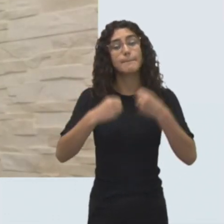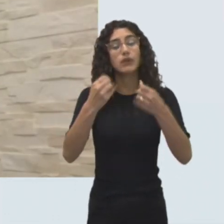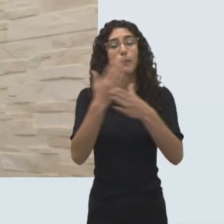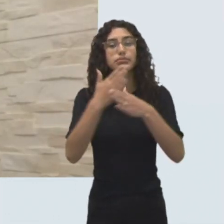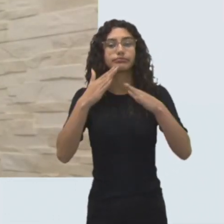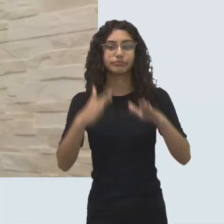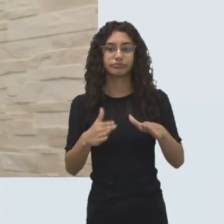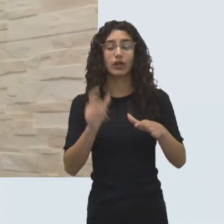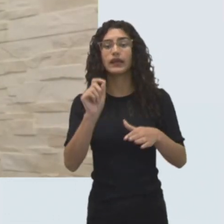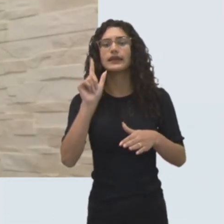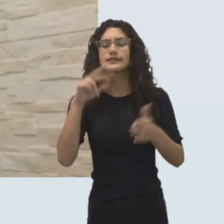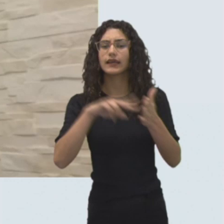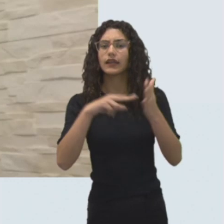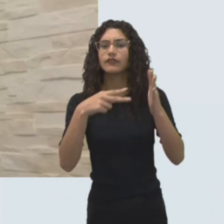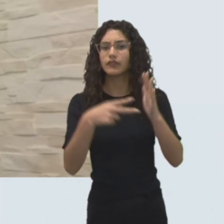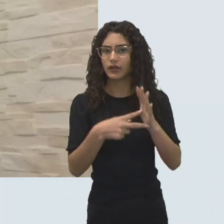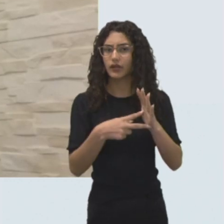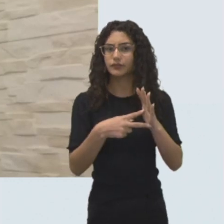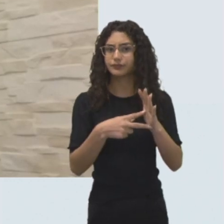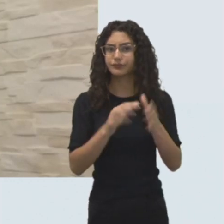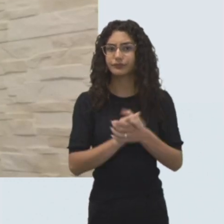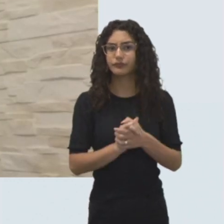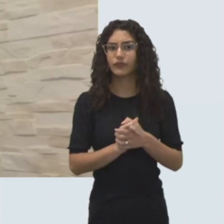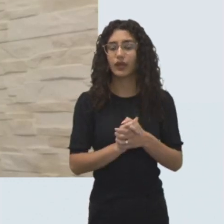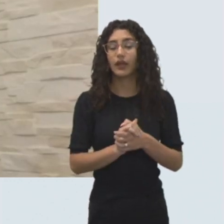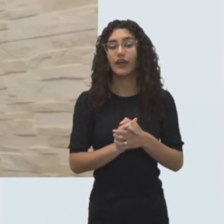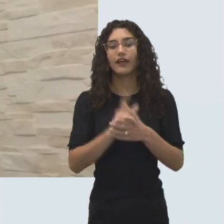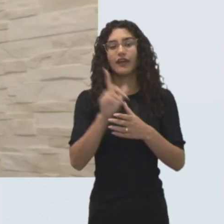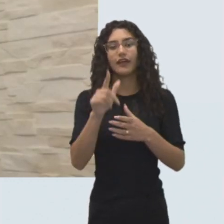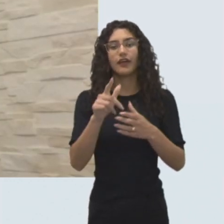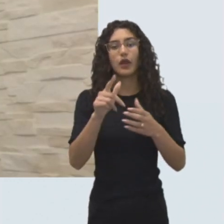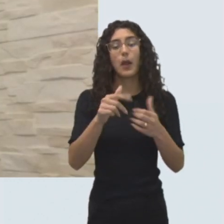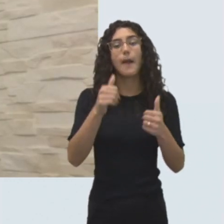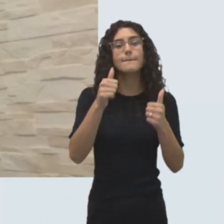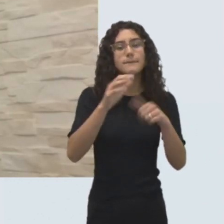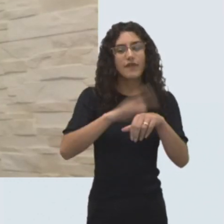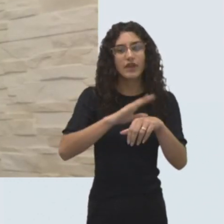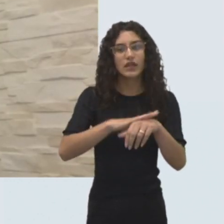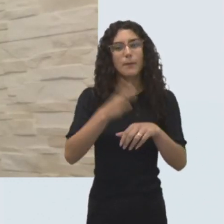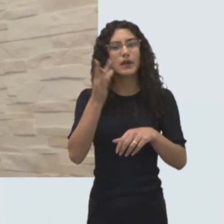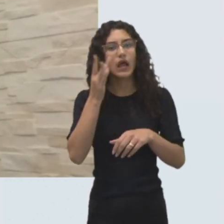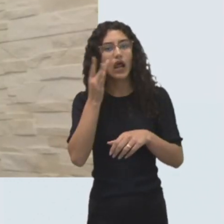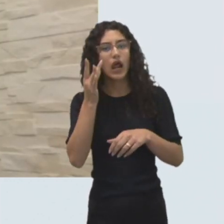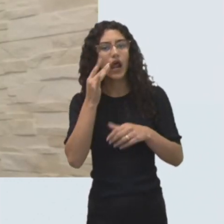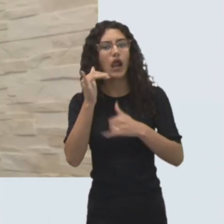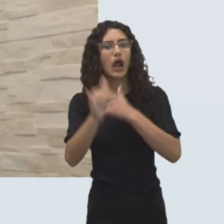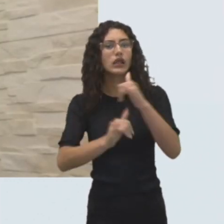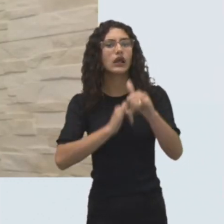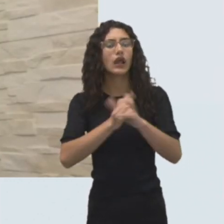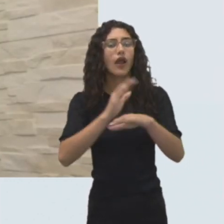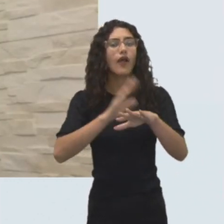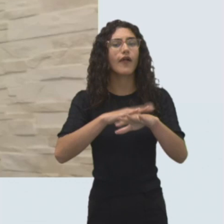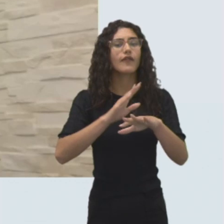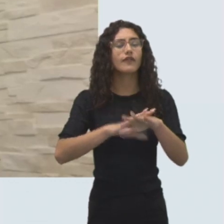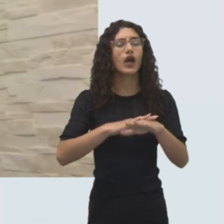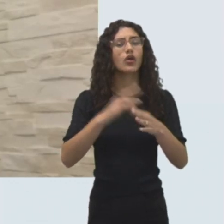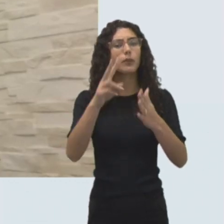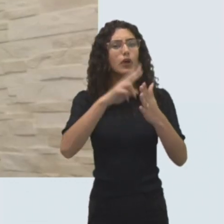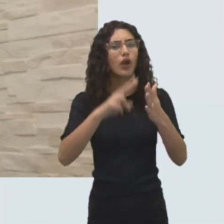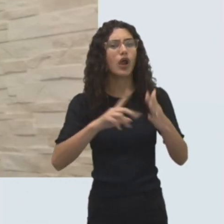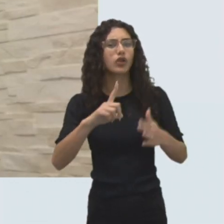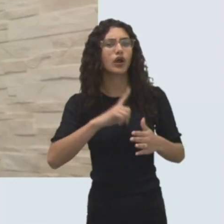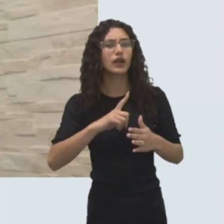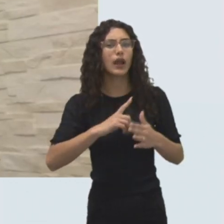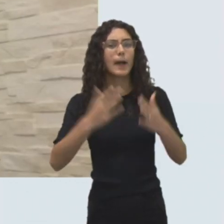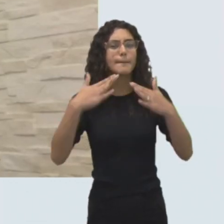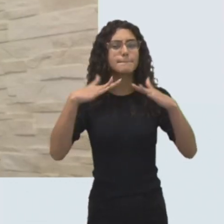isso? Que o hipertexto, que é aquela possibilidade presente na escrita na internet, faz com que o leitor tenha mais do que uma